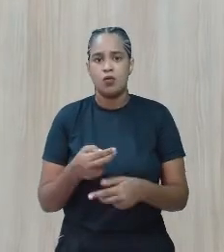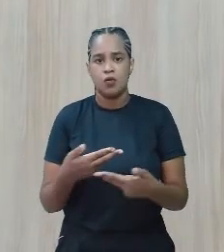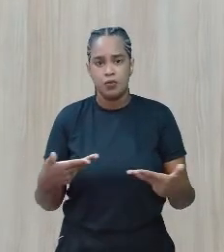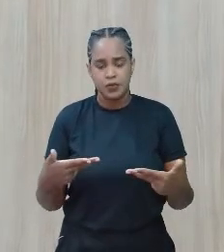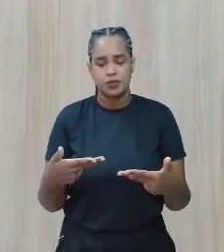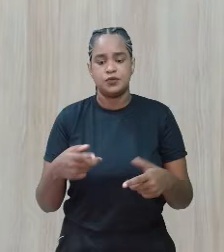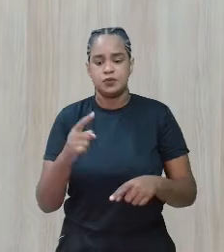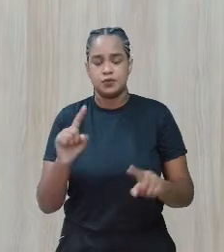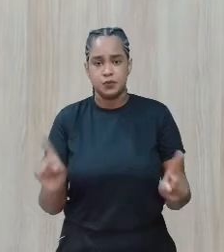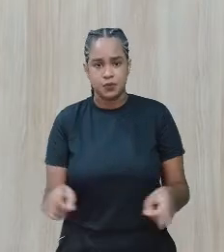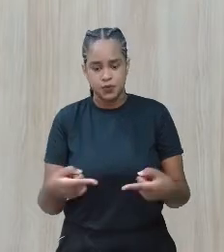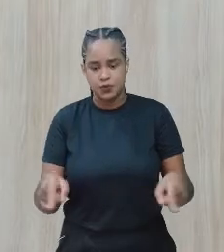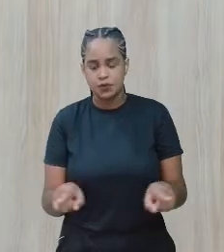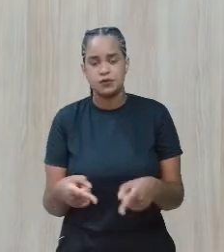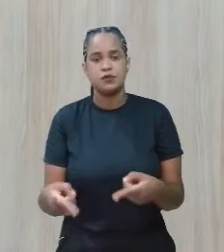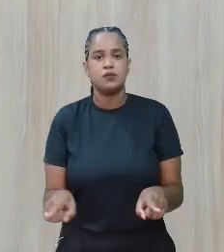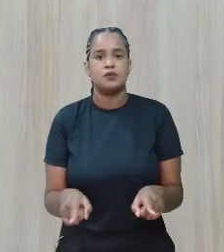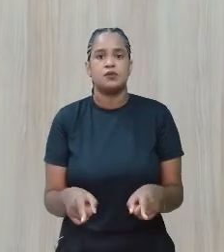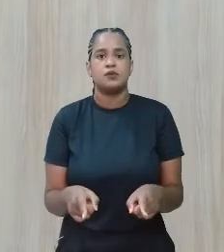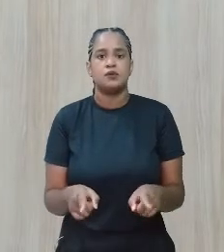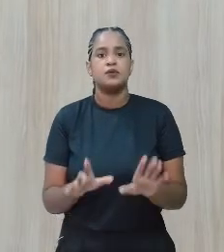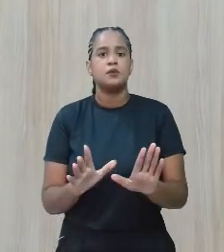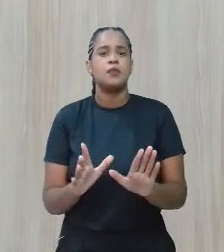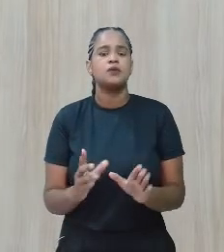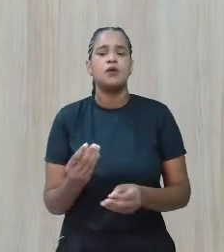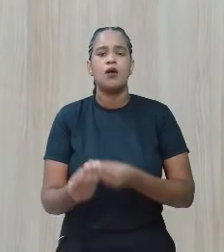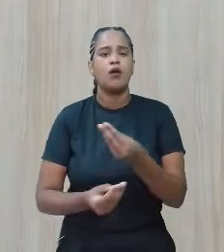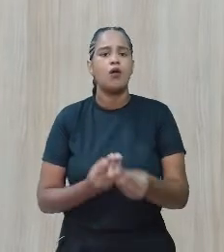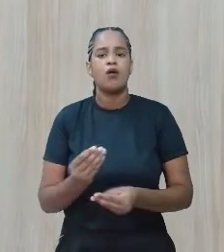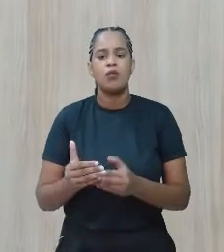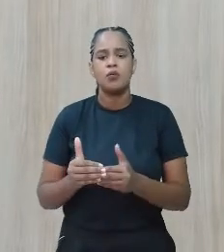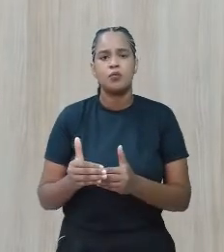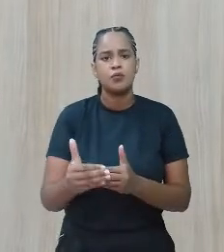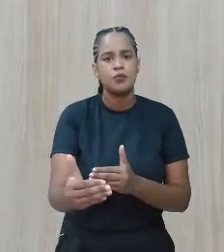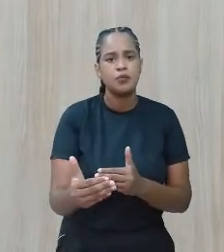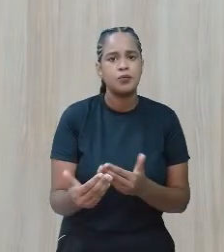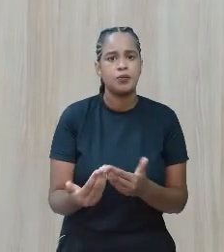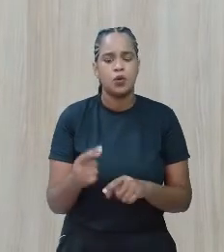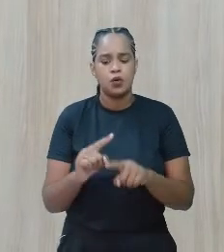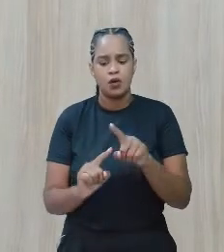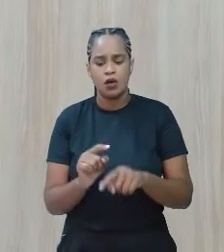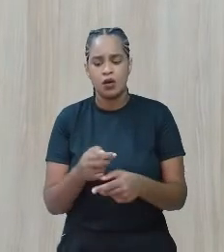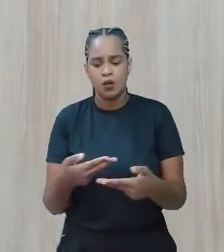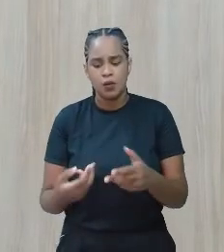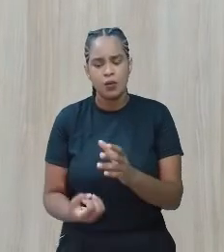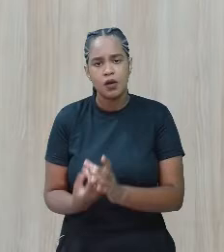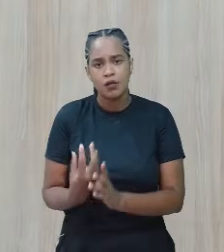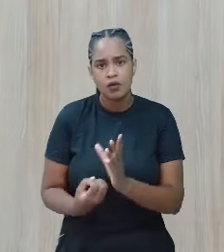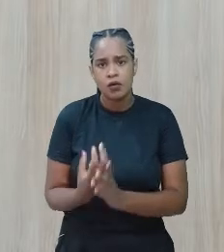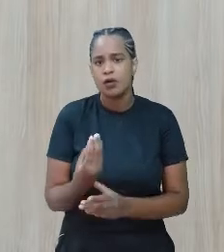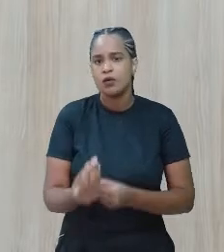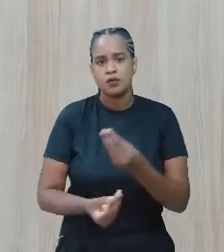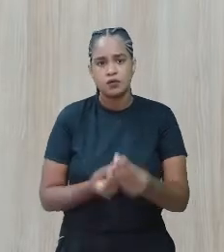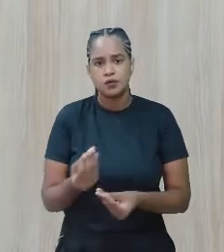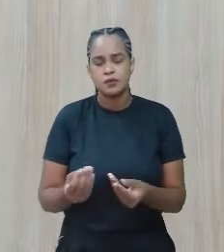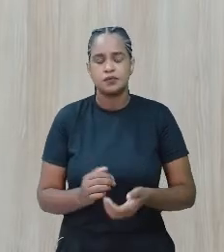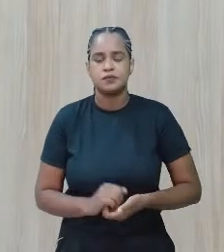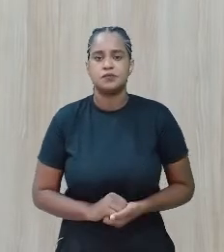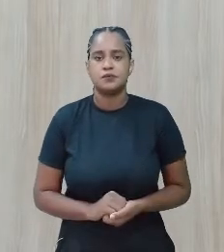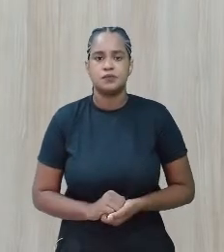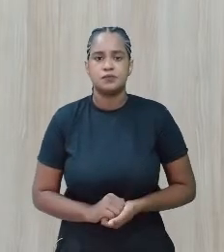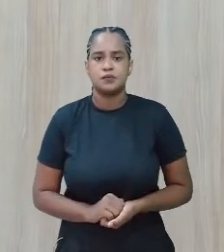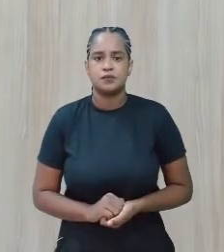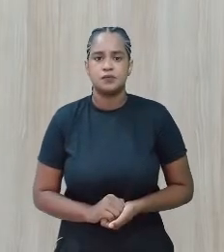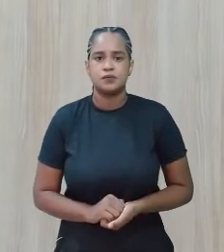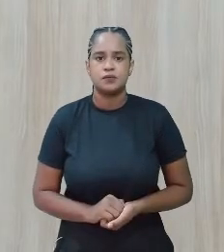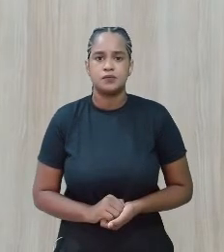em larga escala. Mas como é que surgiu isso, né? Como é que os primeiros instrumentos foram feitos? E aí a gente